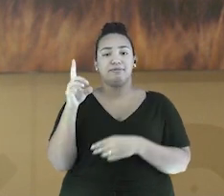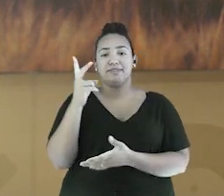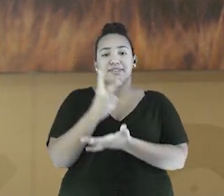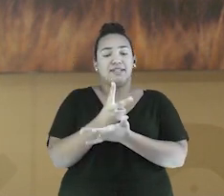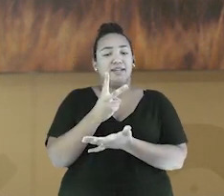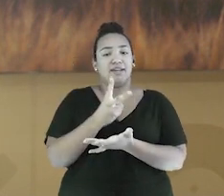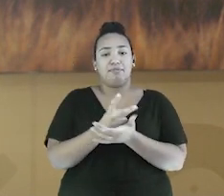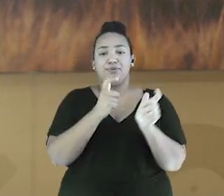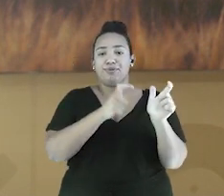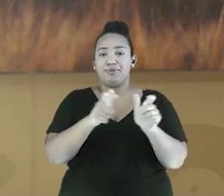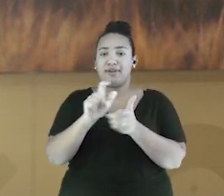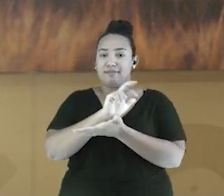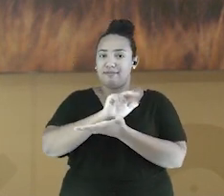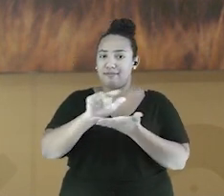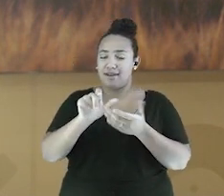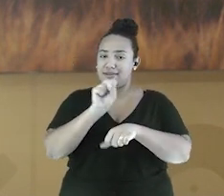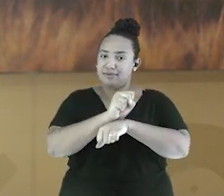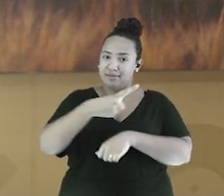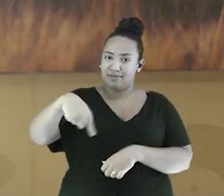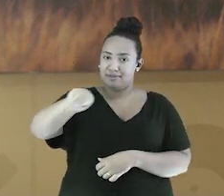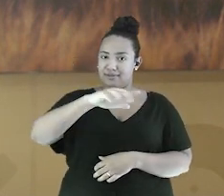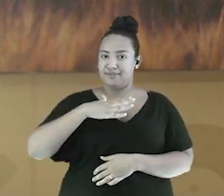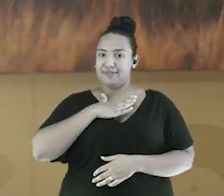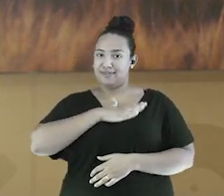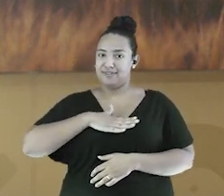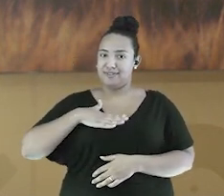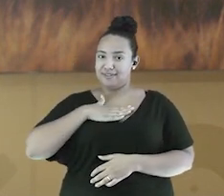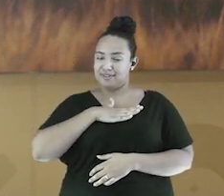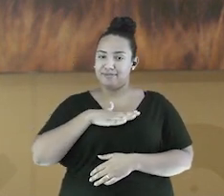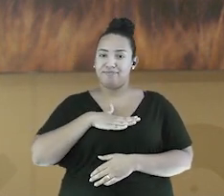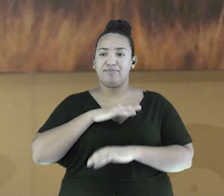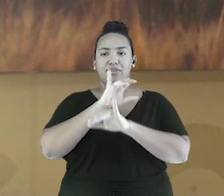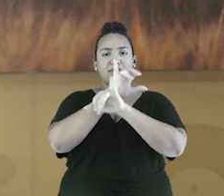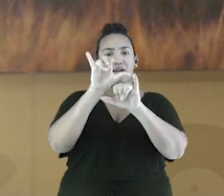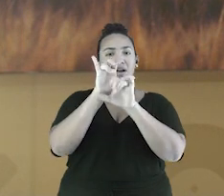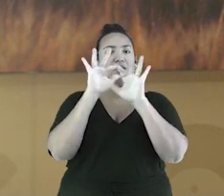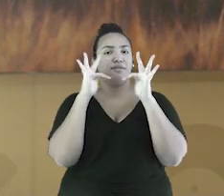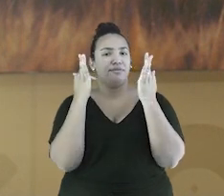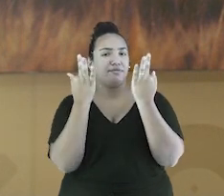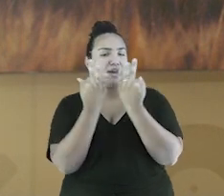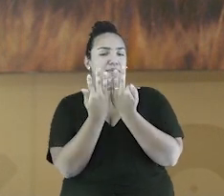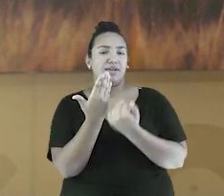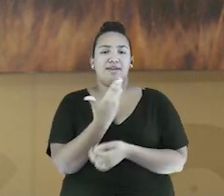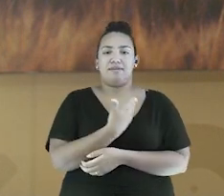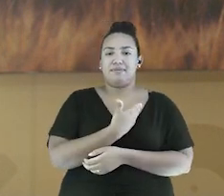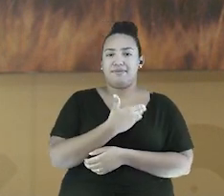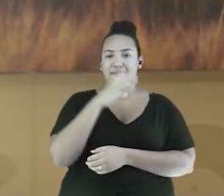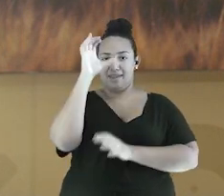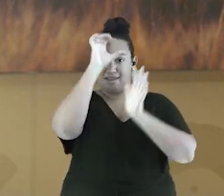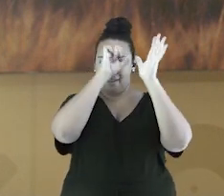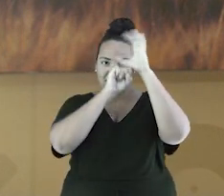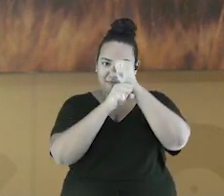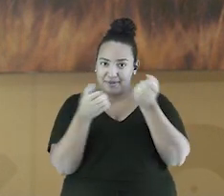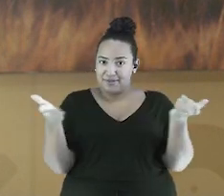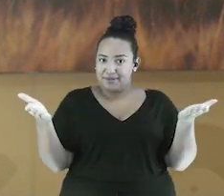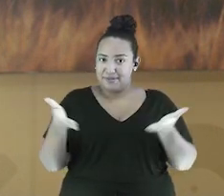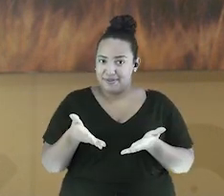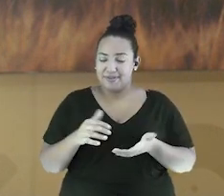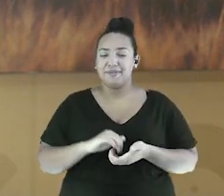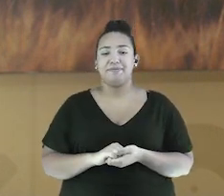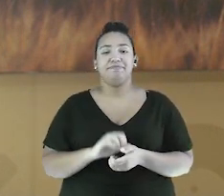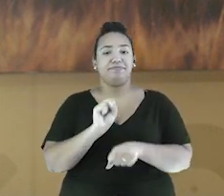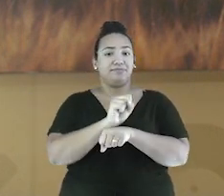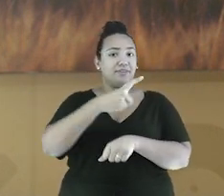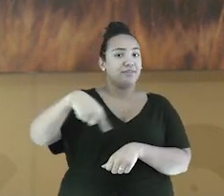tempo todo. Espero que vocês tenham gostado, que comentem com a família ou os amigos o que aprendemos hoje.